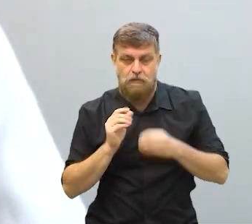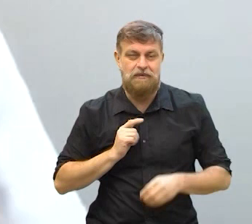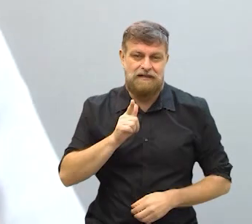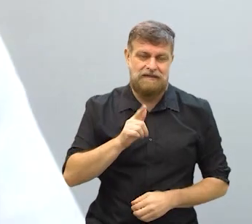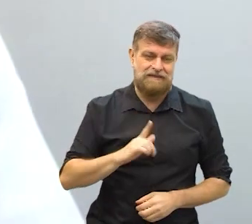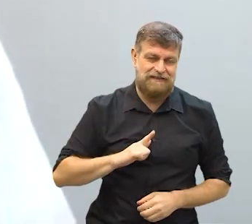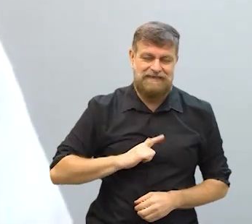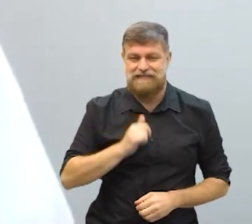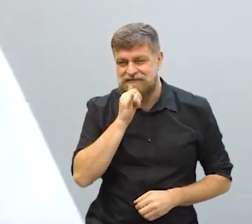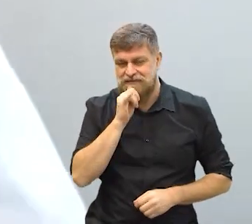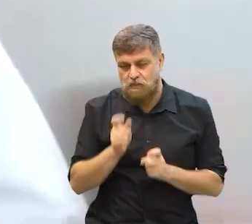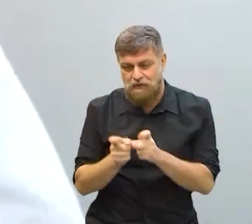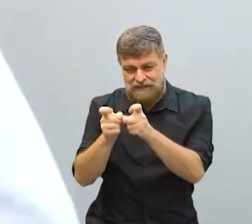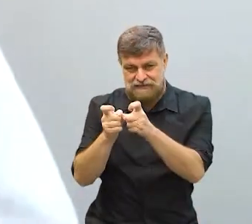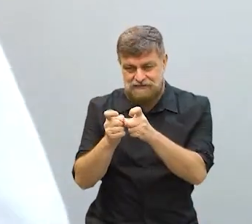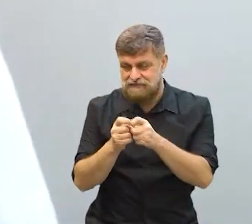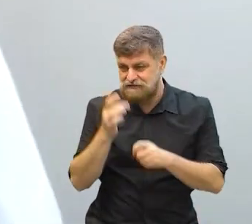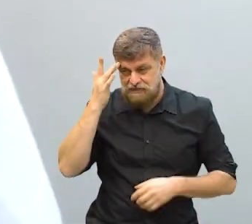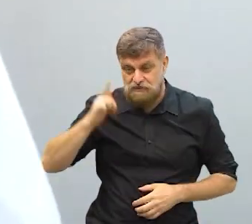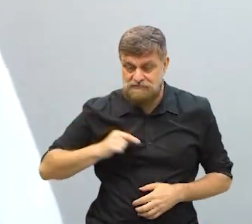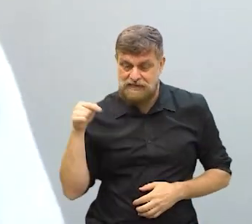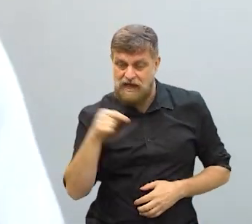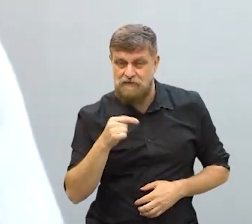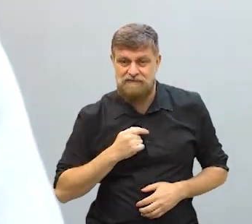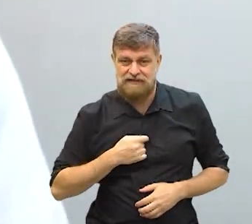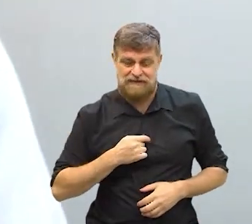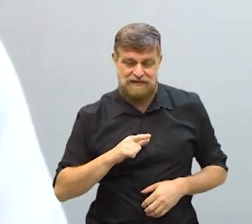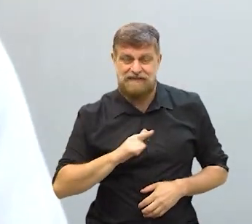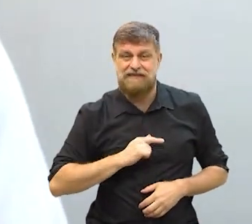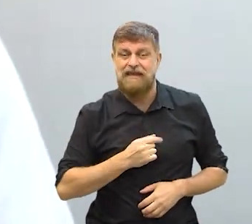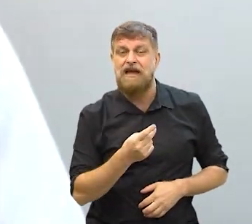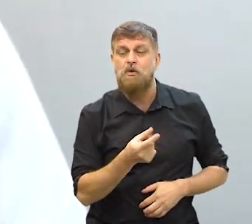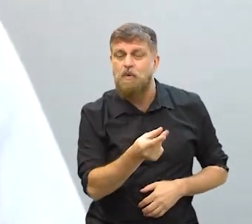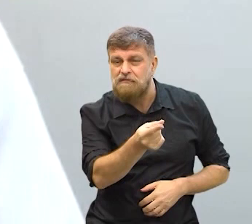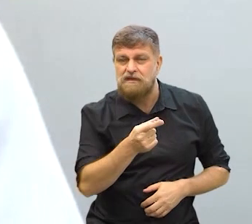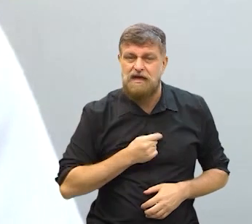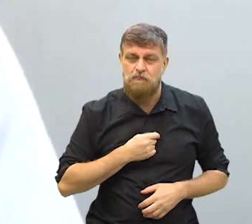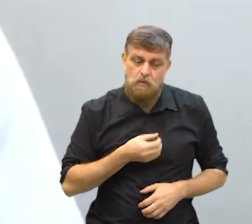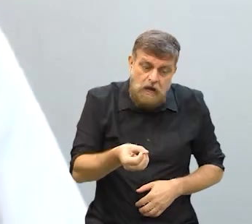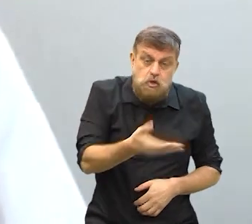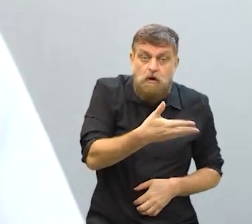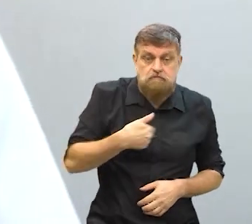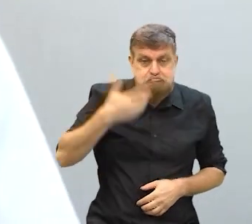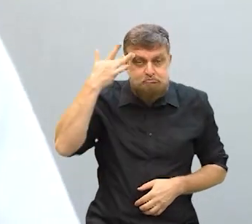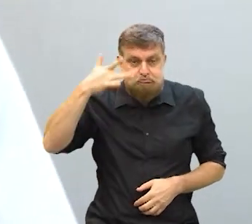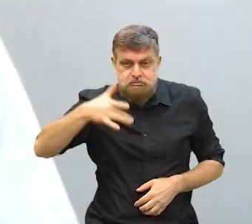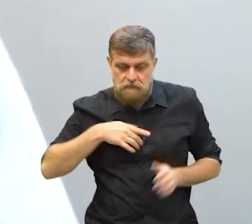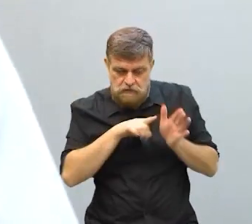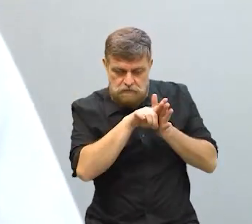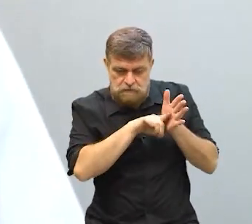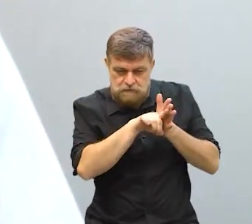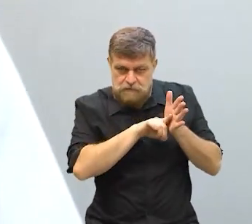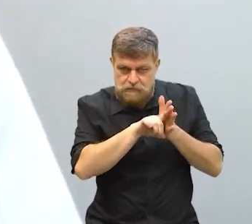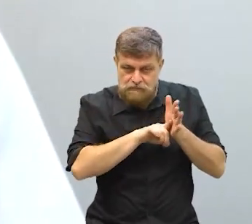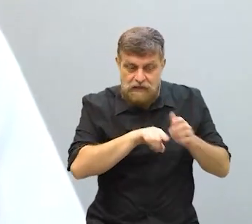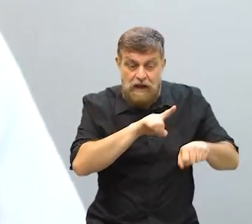tenho um câncer, como você me perguntou, demora muito? A gente não sabe há quanto tempo que essa lesão está lá. Então, o que nós temos é que